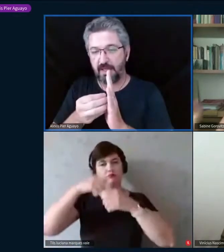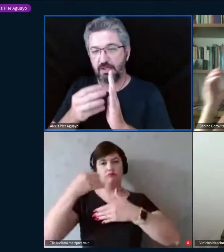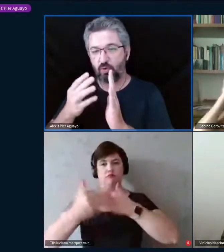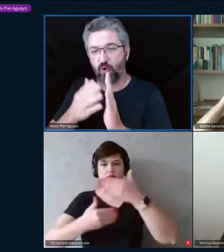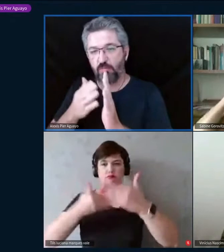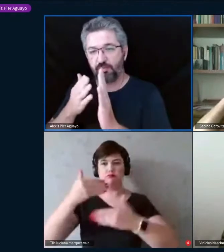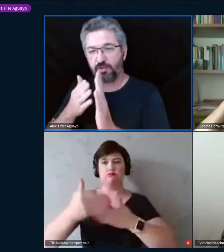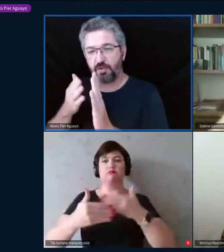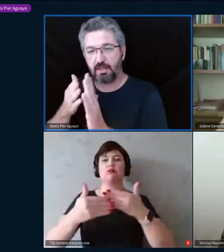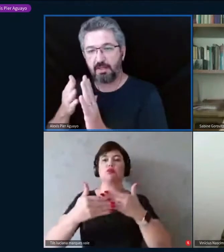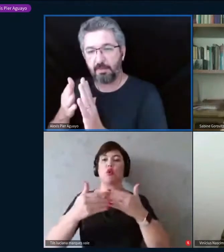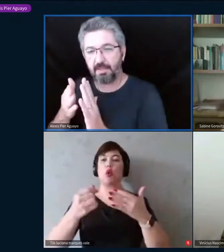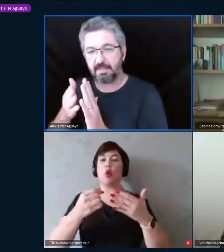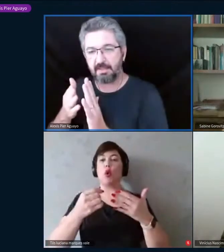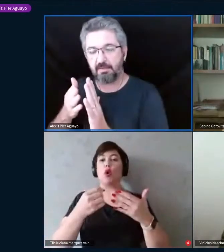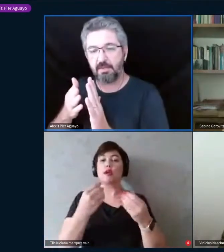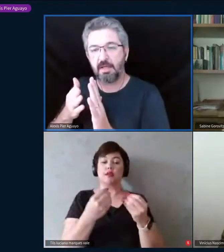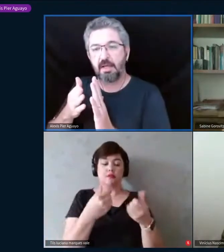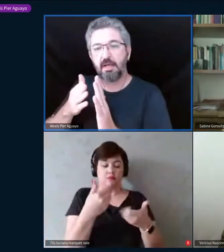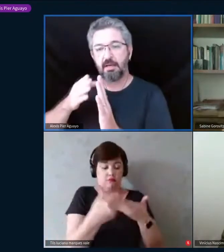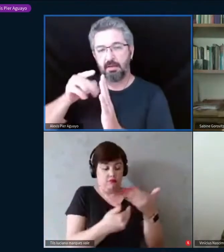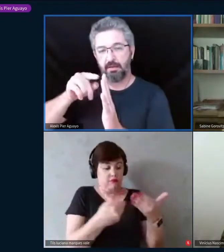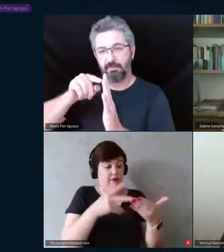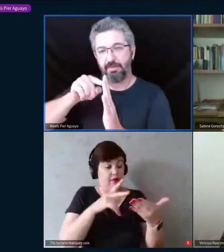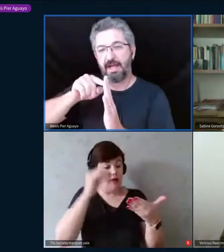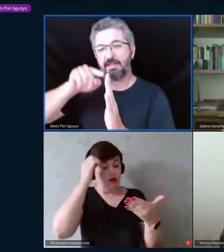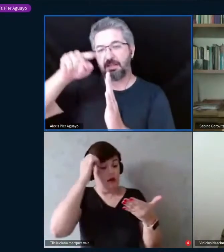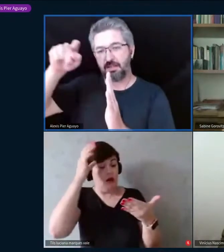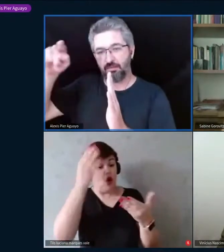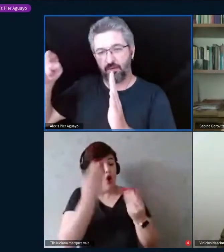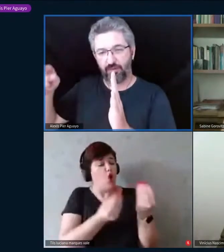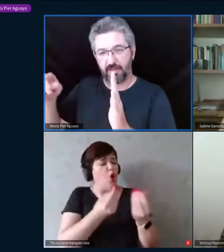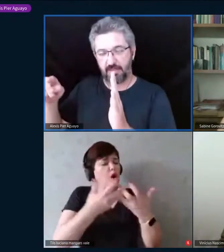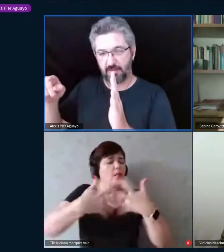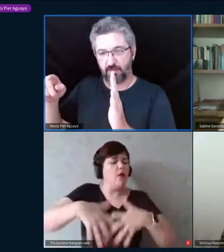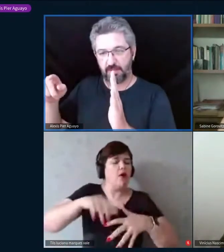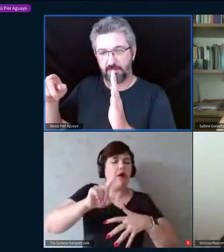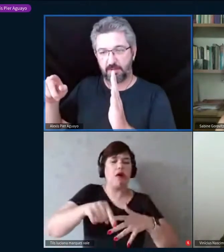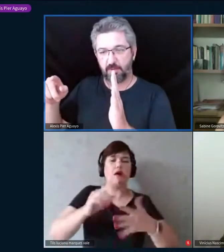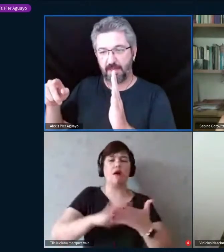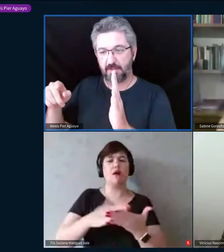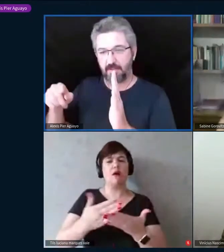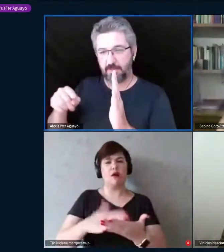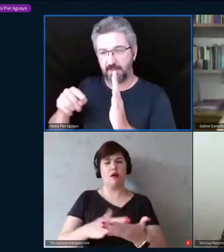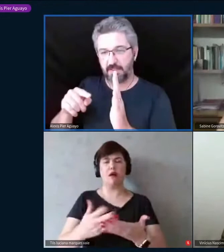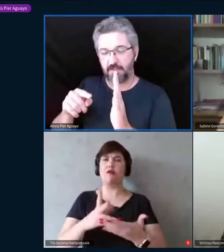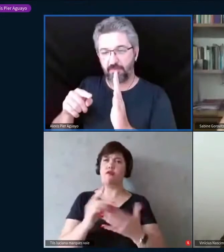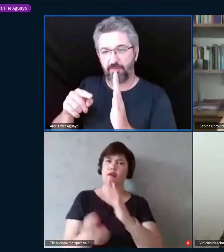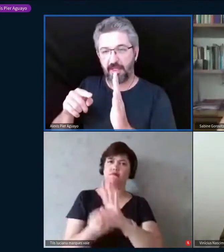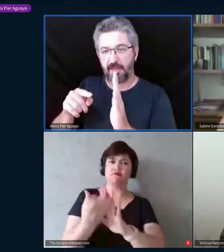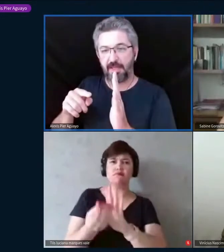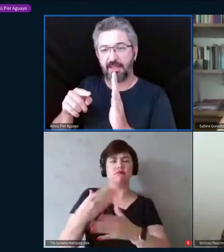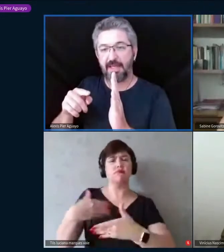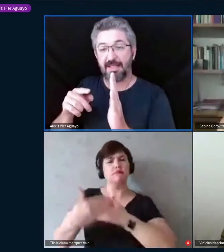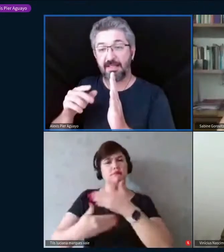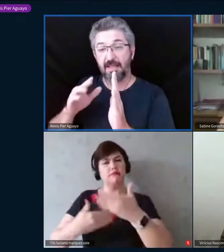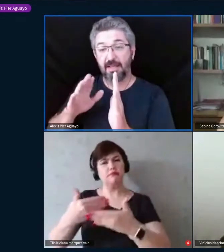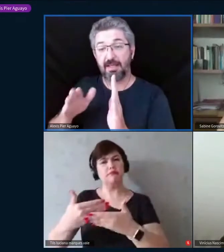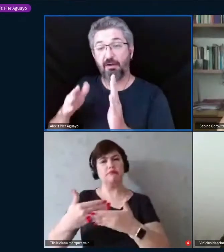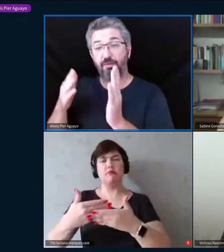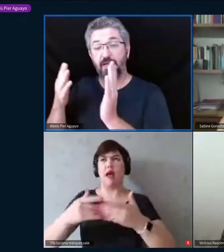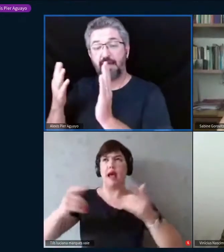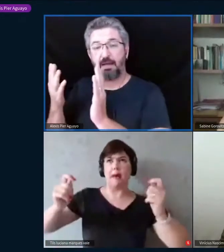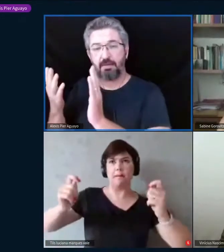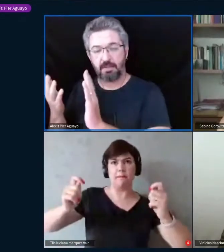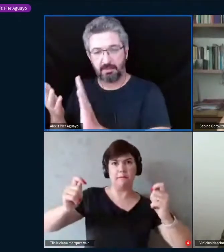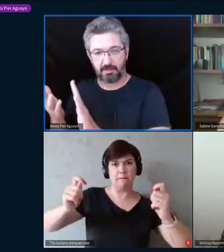conhecimentos operacionais de como funciona a interpretação, vai se desenvolver nesses conhecimentos operacionais para se desenvolver em habilidades